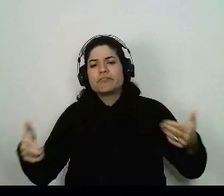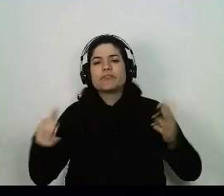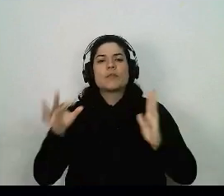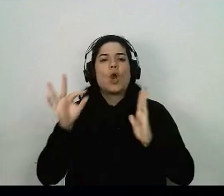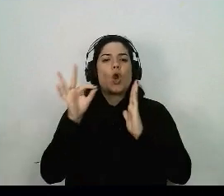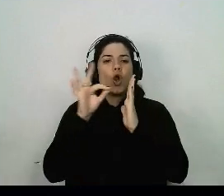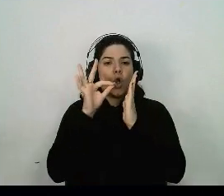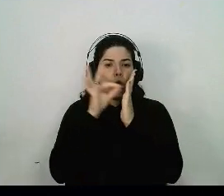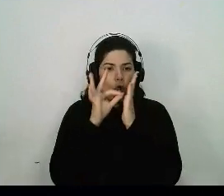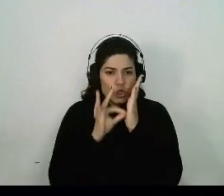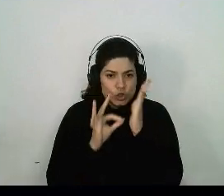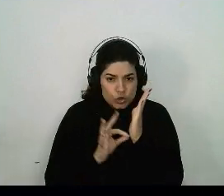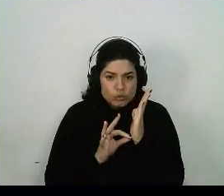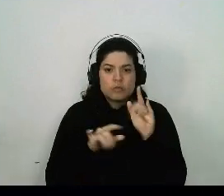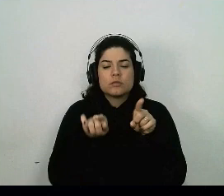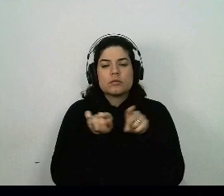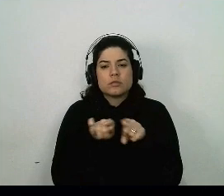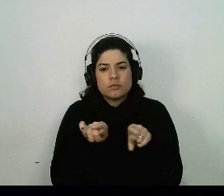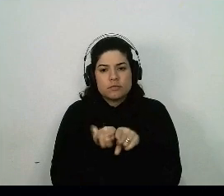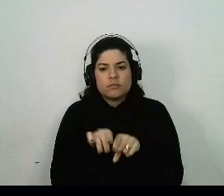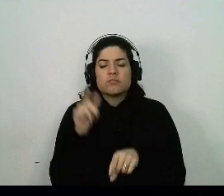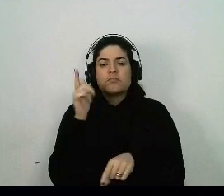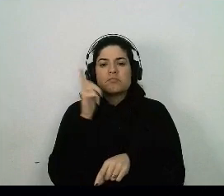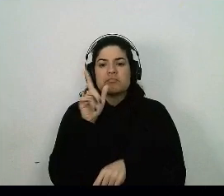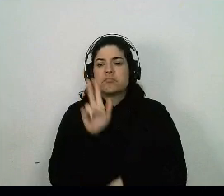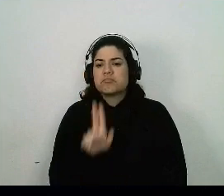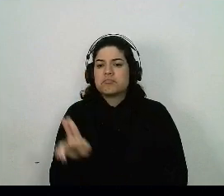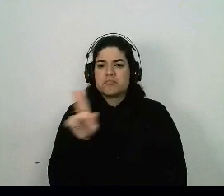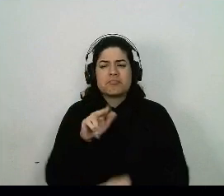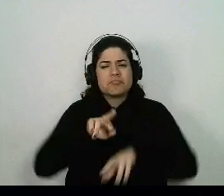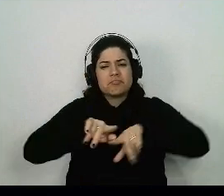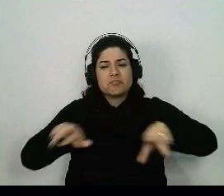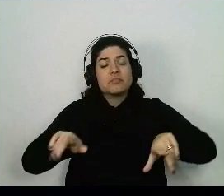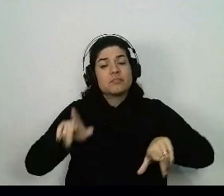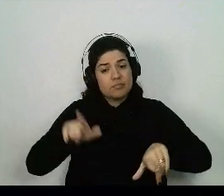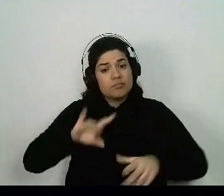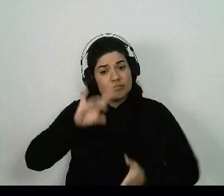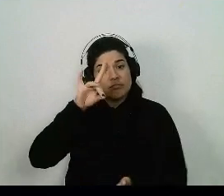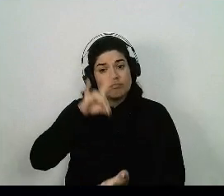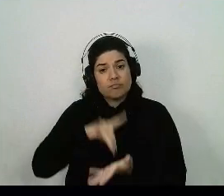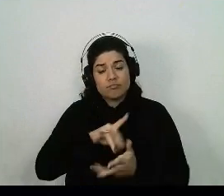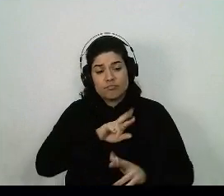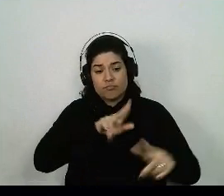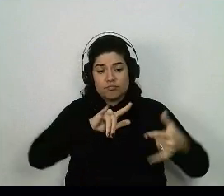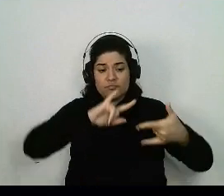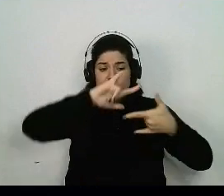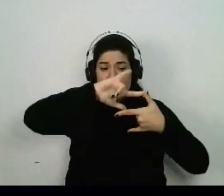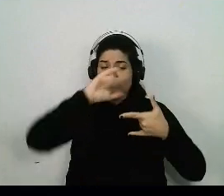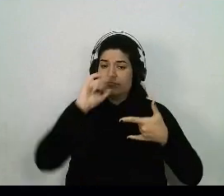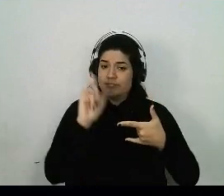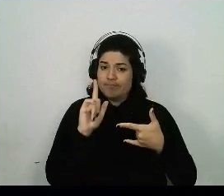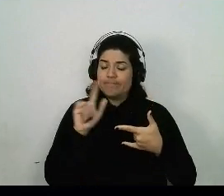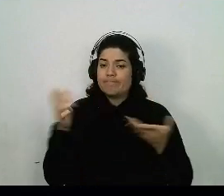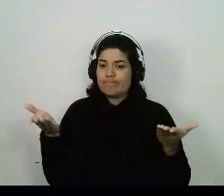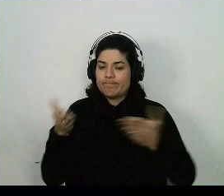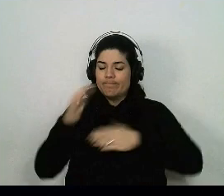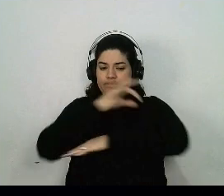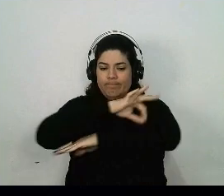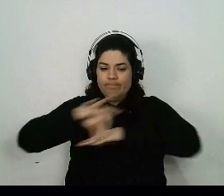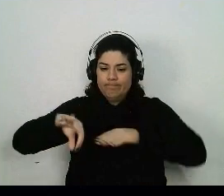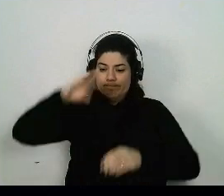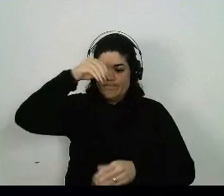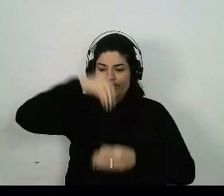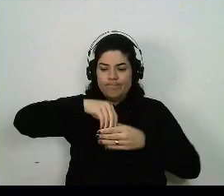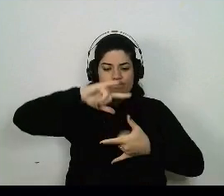agilidade de time to market. Então, é uma realidade e não é diferente para a Microsoft. Então, Hoje, os arquitetos dentro da Microsoft trabalham não